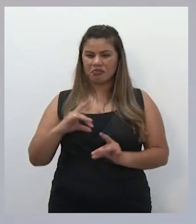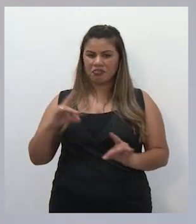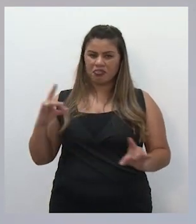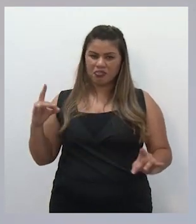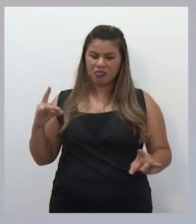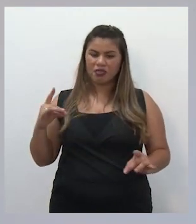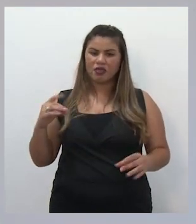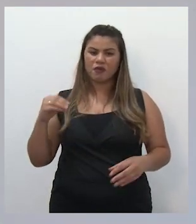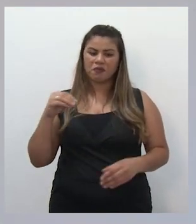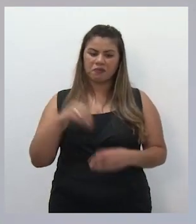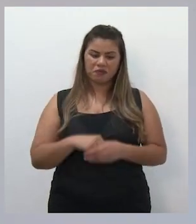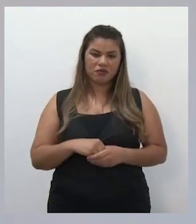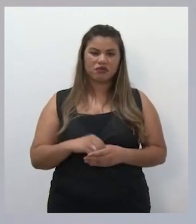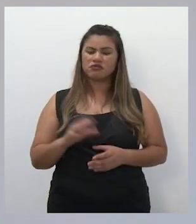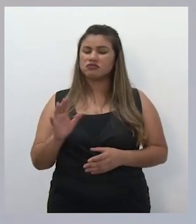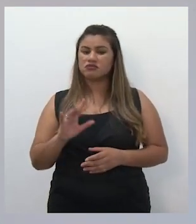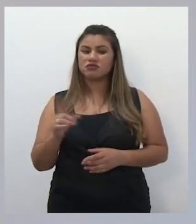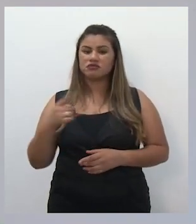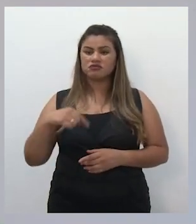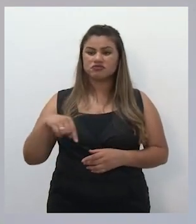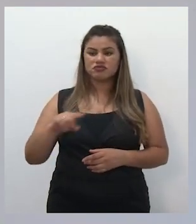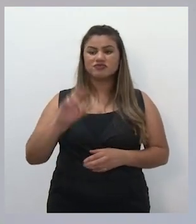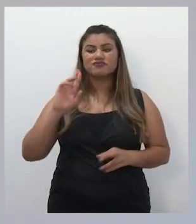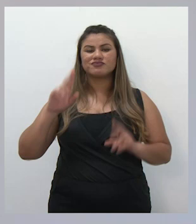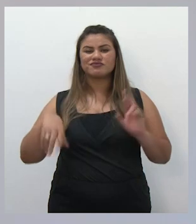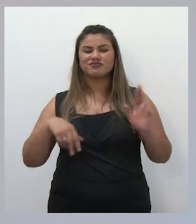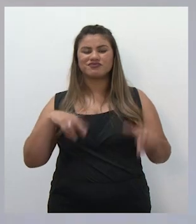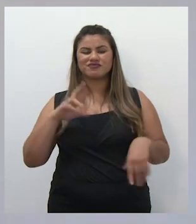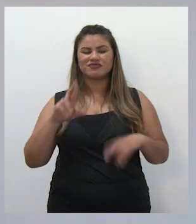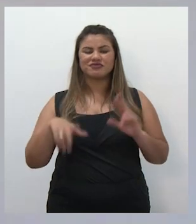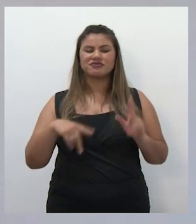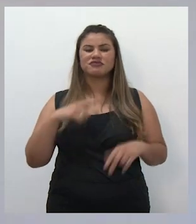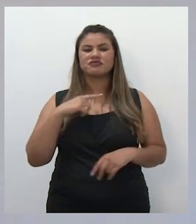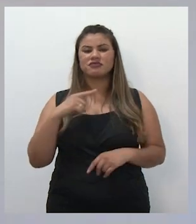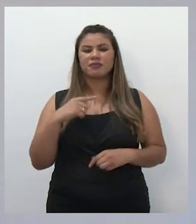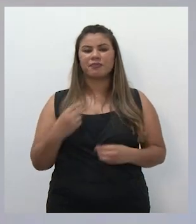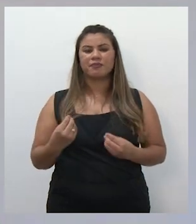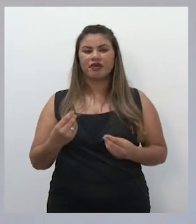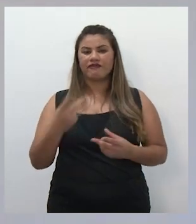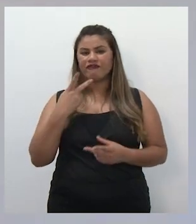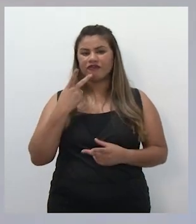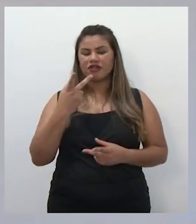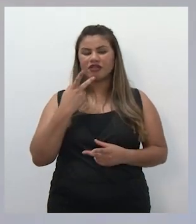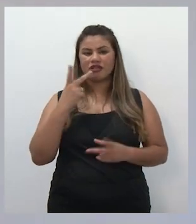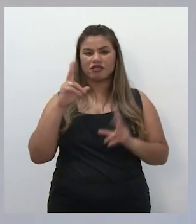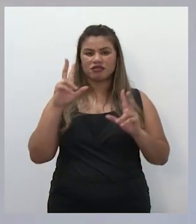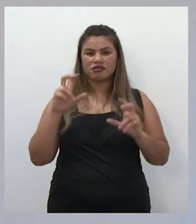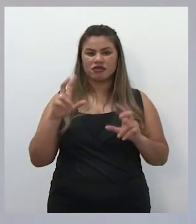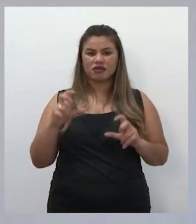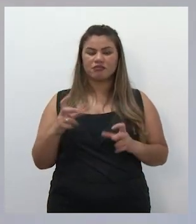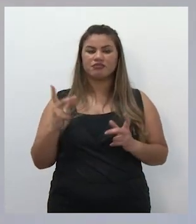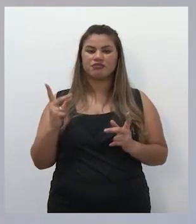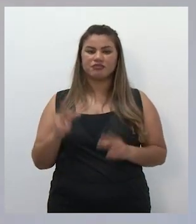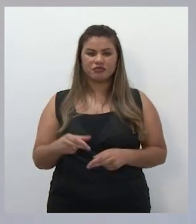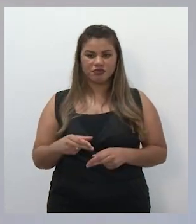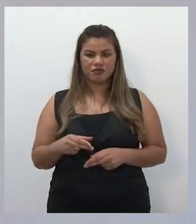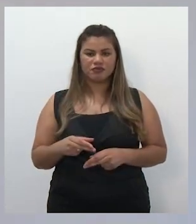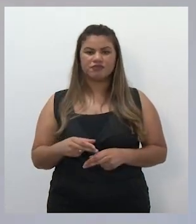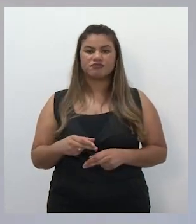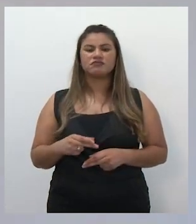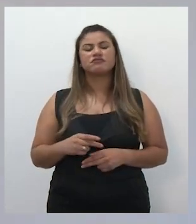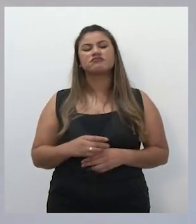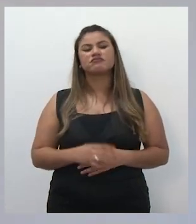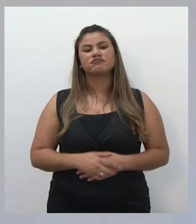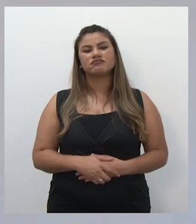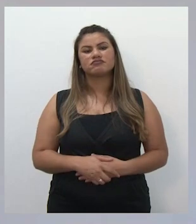ficar dentro de uma caixinha. A gente vai sair da caixinha, todo mundo, para falar sobre essas visões do corpo em cada